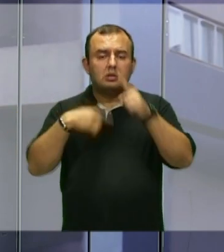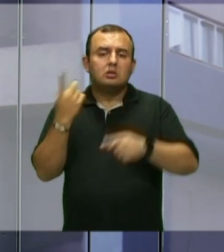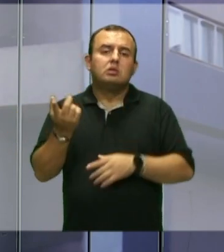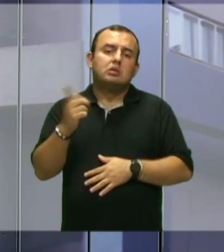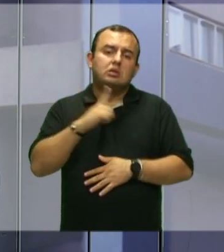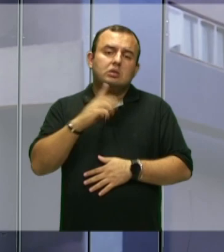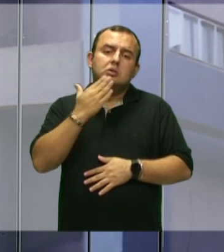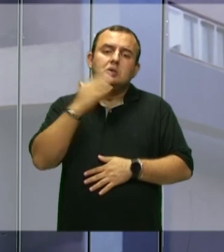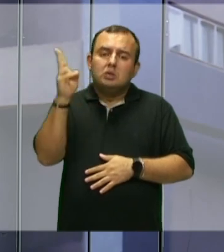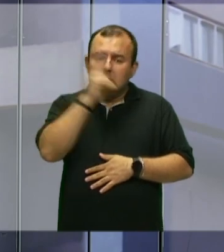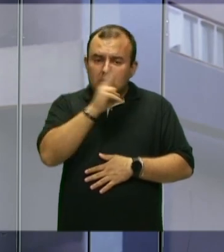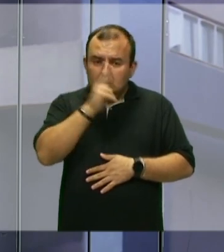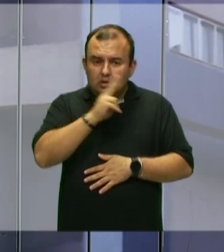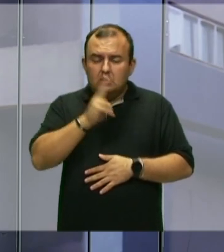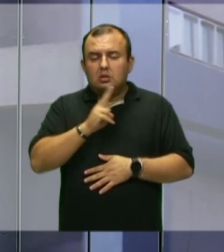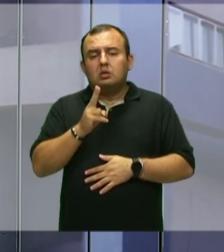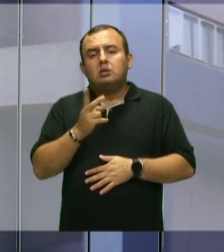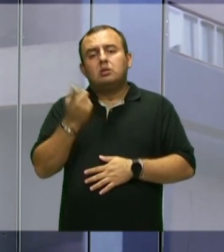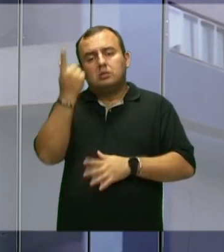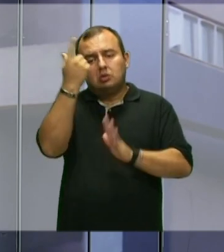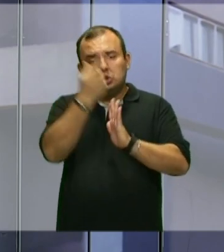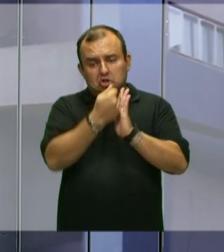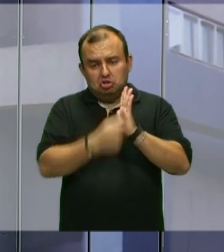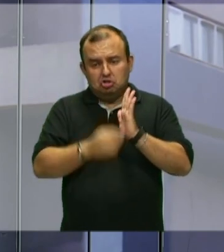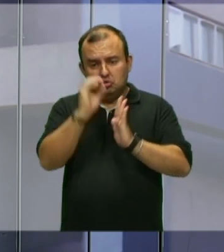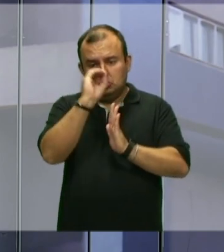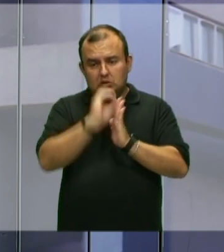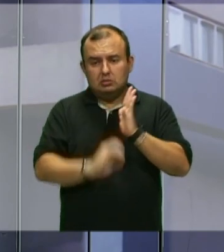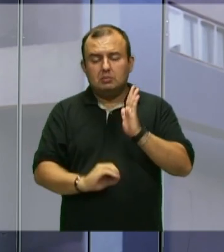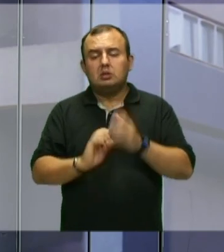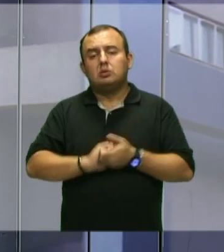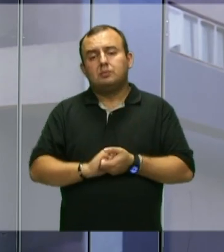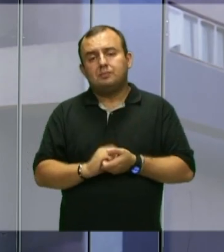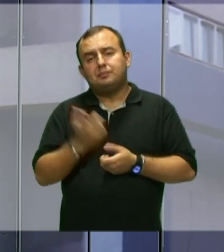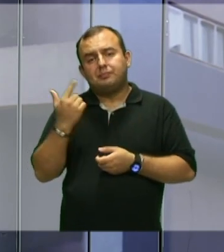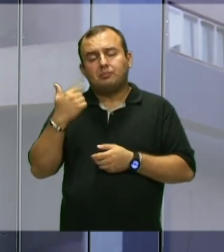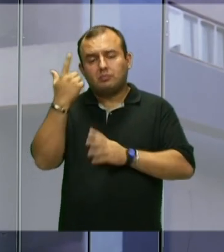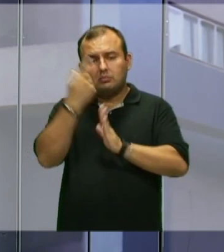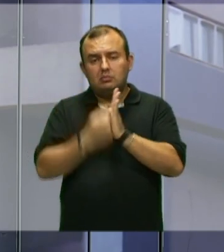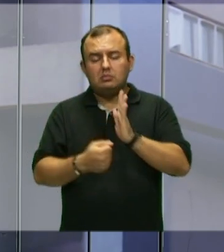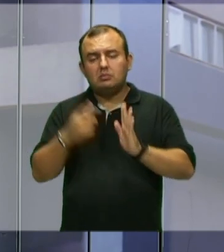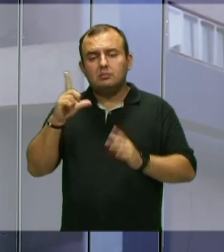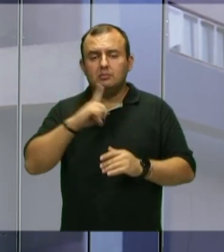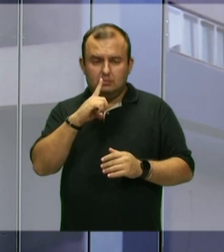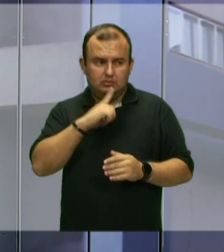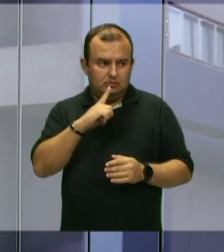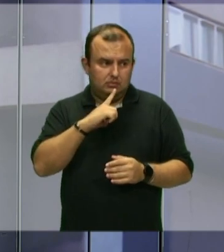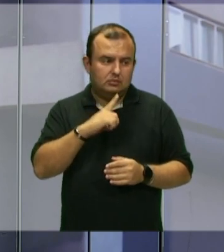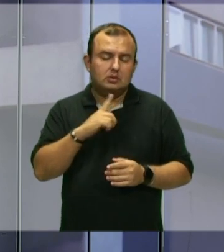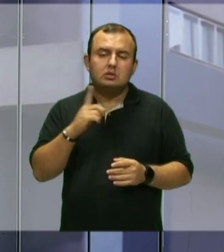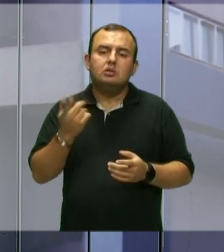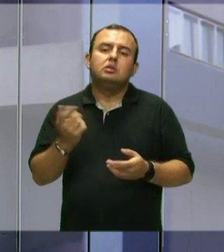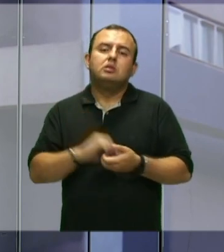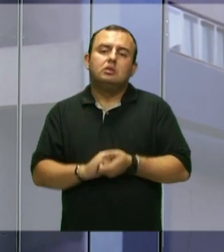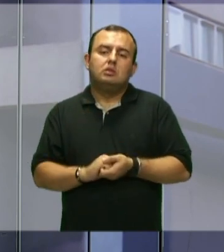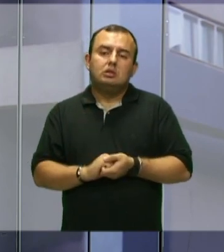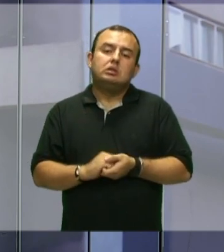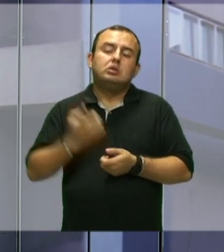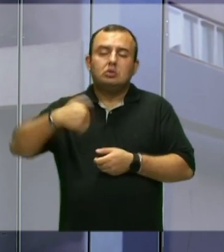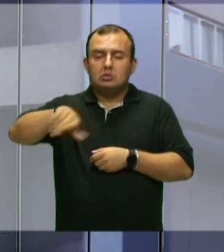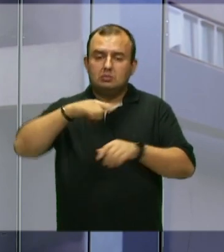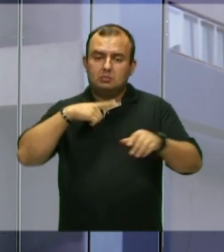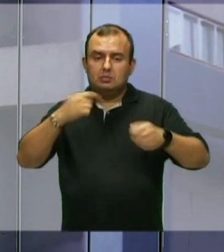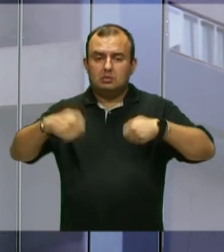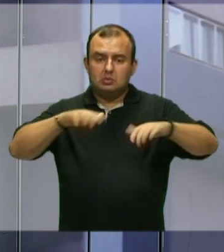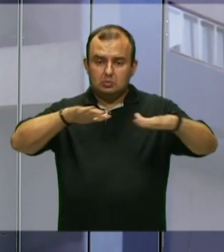esse pedido de urgência era com relação à suplementação orçamentária. A suplementação orçamentária ela dava um desgaste muito grande por conta de que a gente tinha que